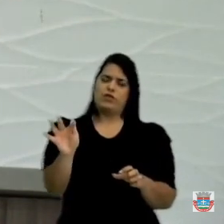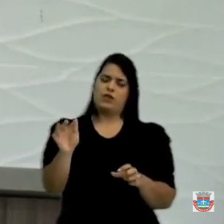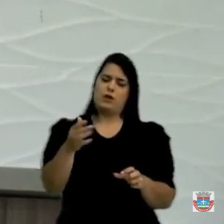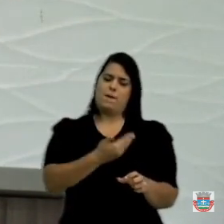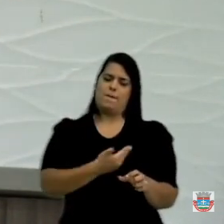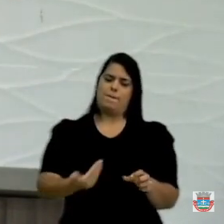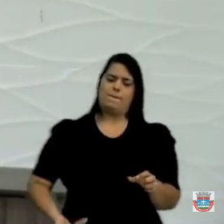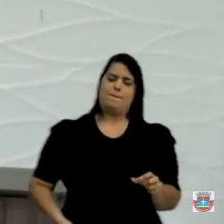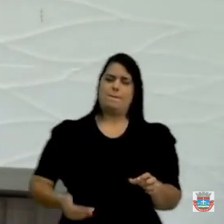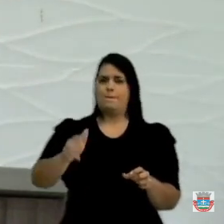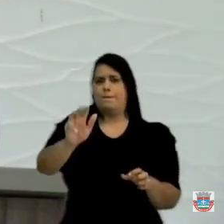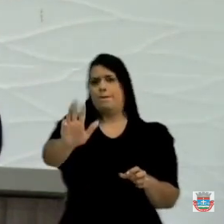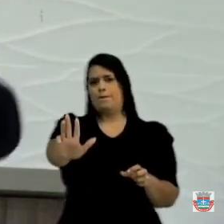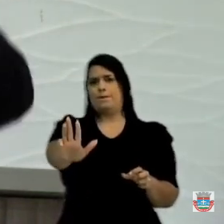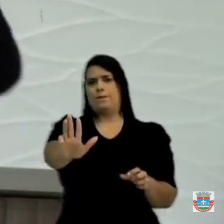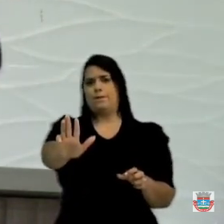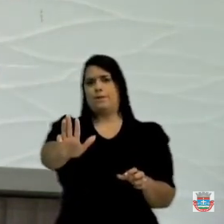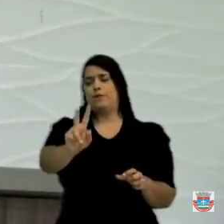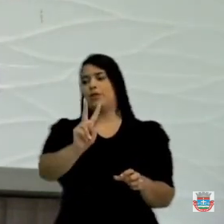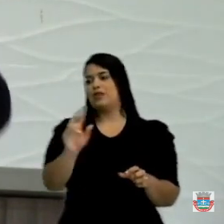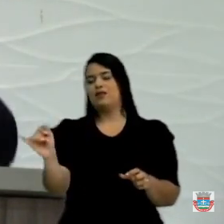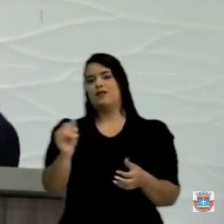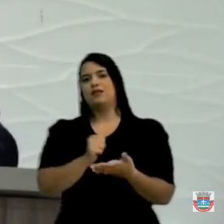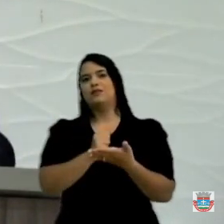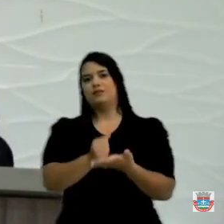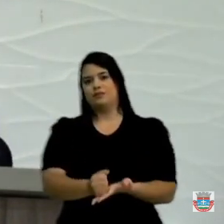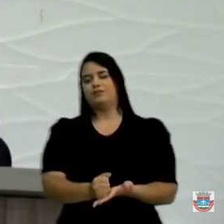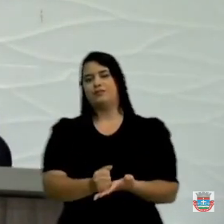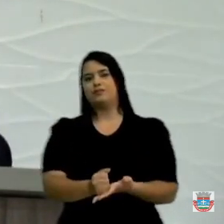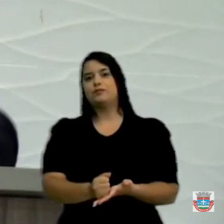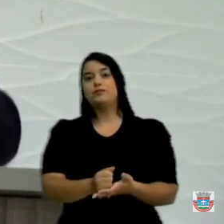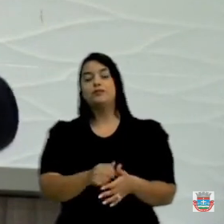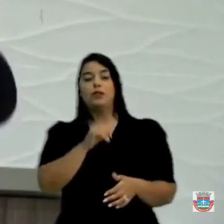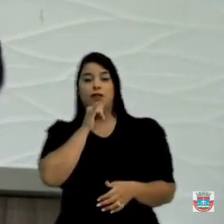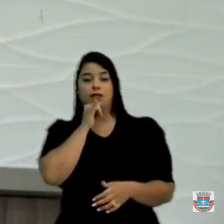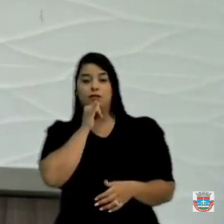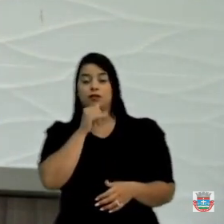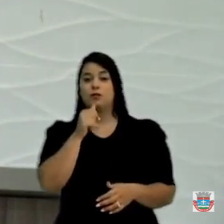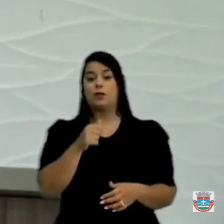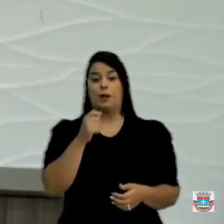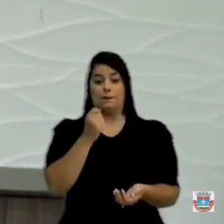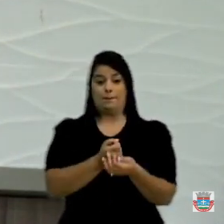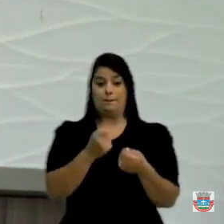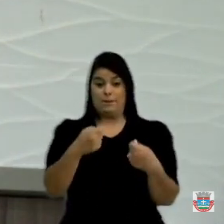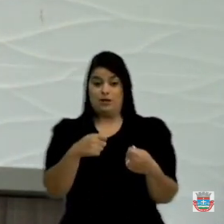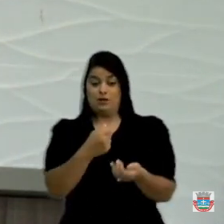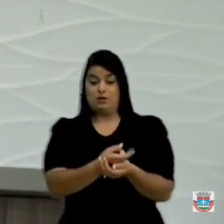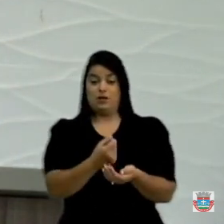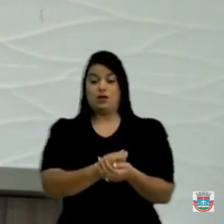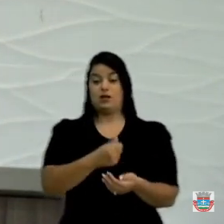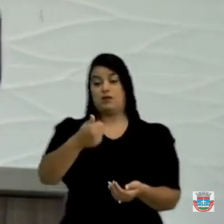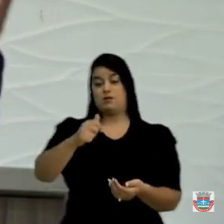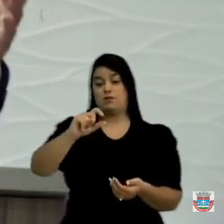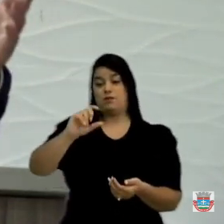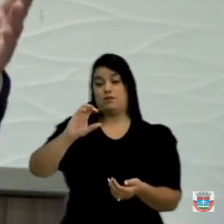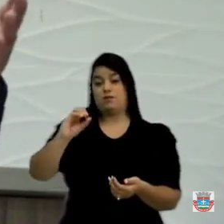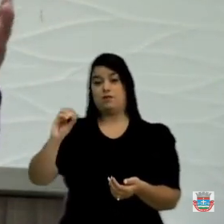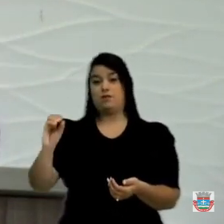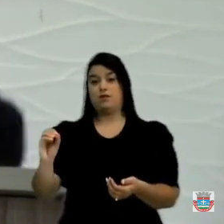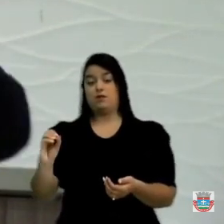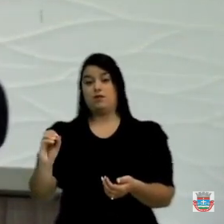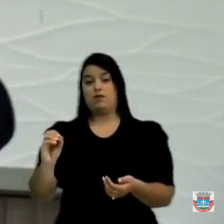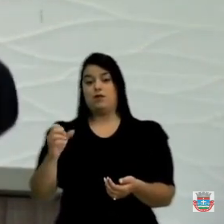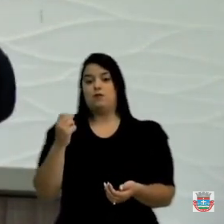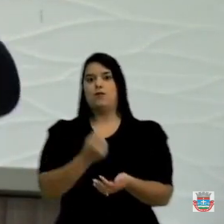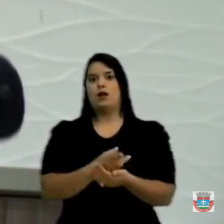Lula, vai dar esse desconto. Se você está devendo aí R$1.000, você vai para lá, vai renegociar, vai pagar